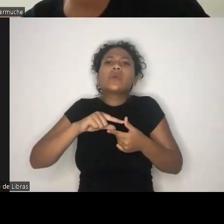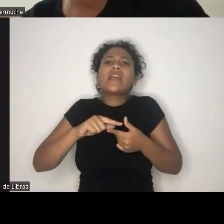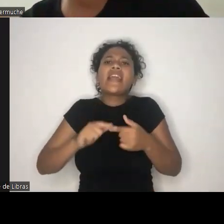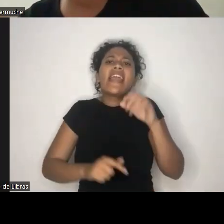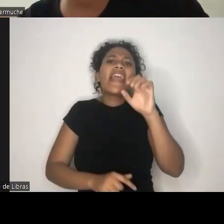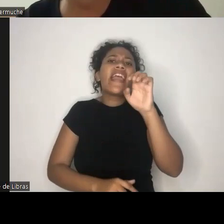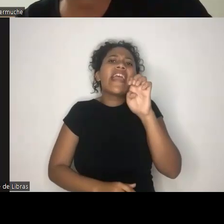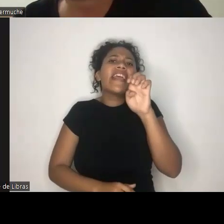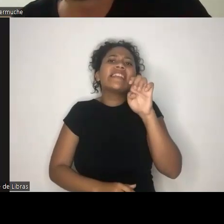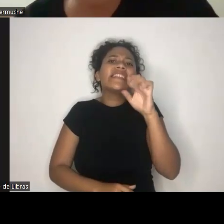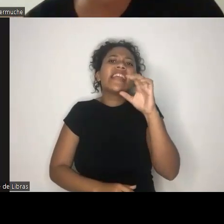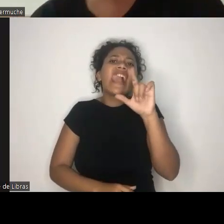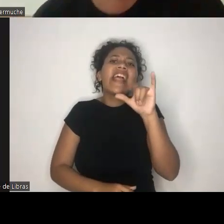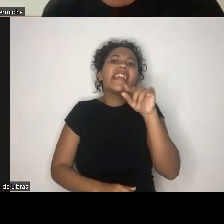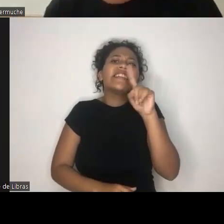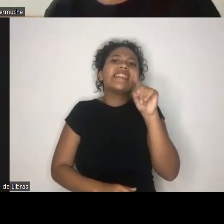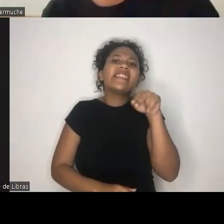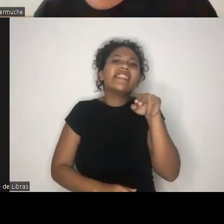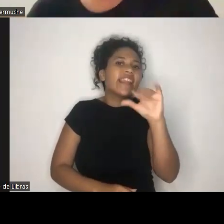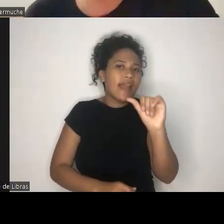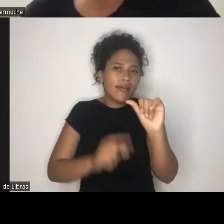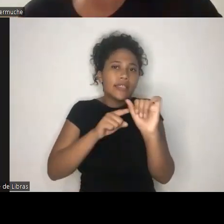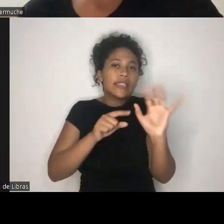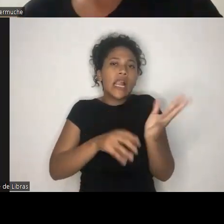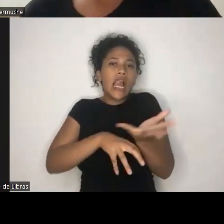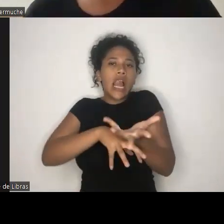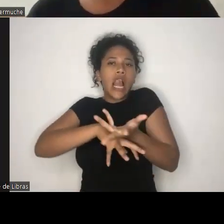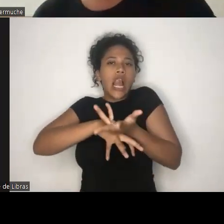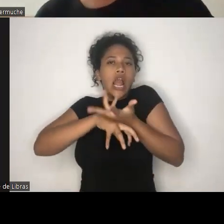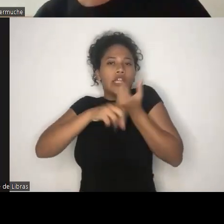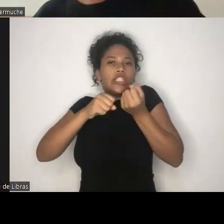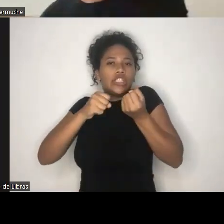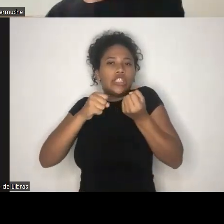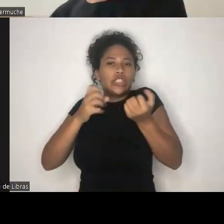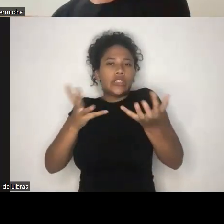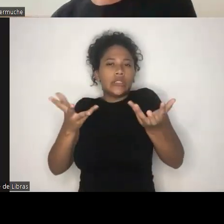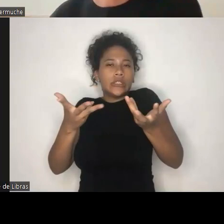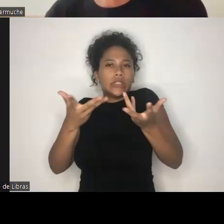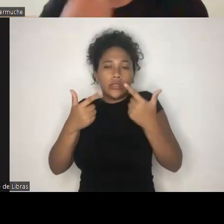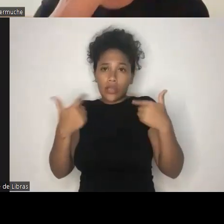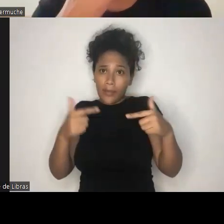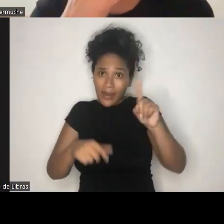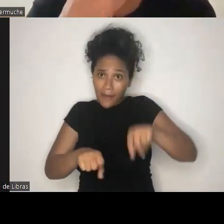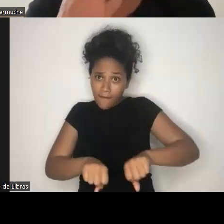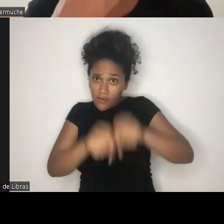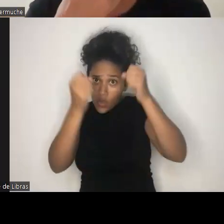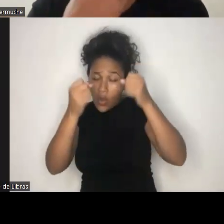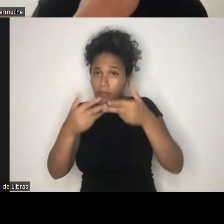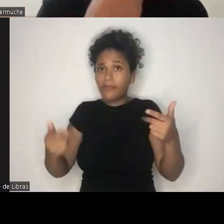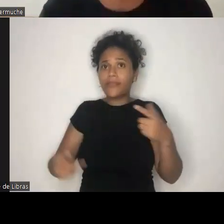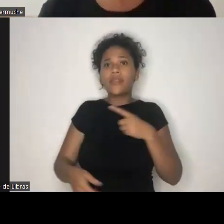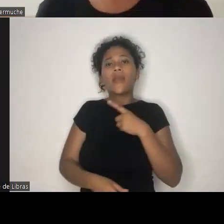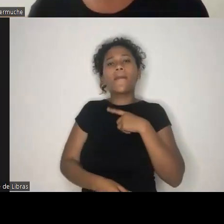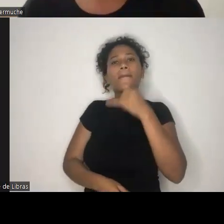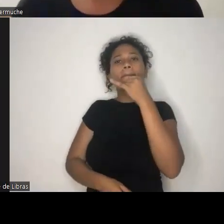excelência até uma linguagem por exemplo uma linguagem que trabalha com disrupção você pega por o dedo